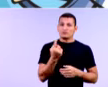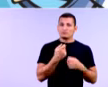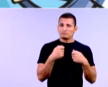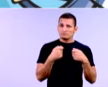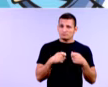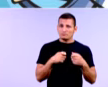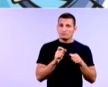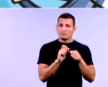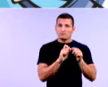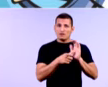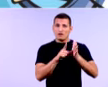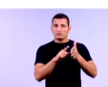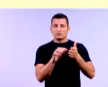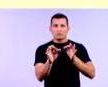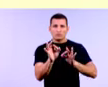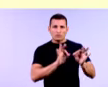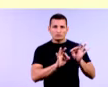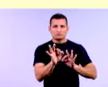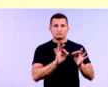correção antes de enviar.